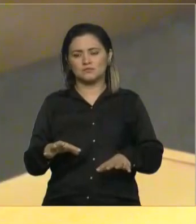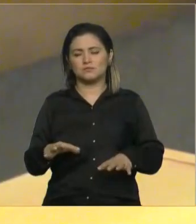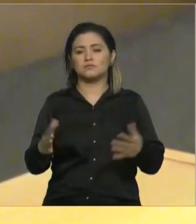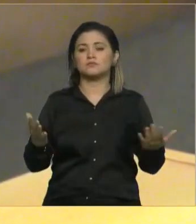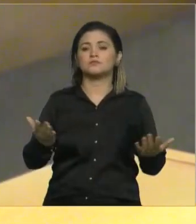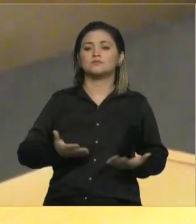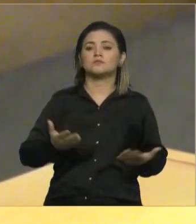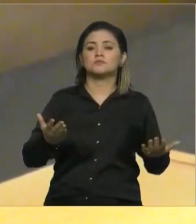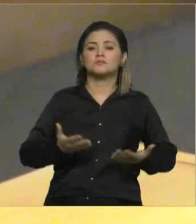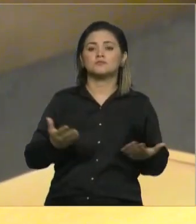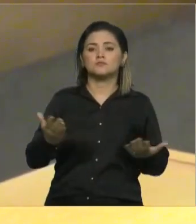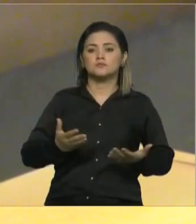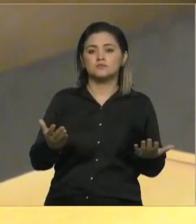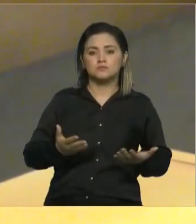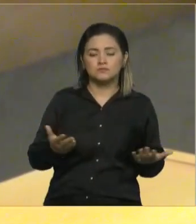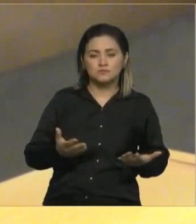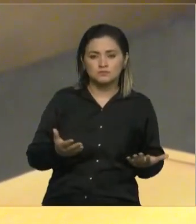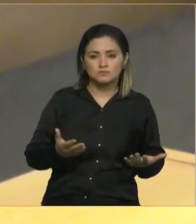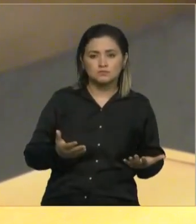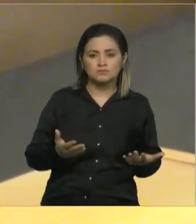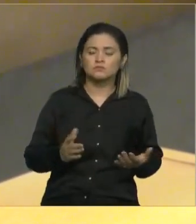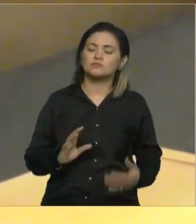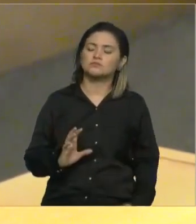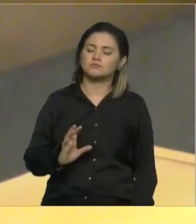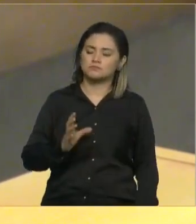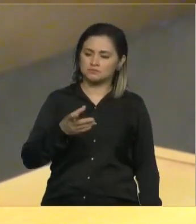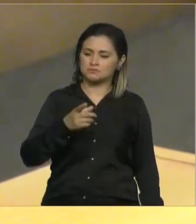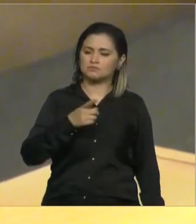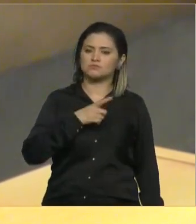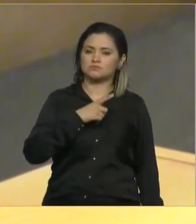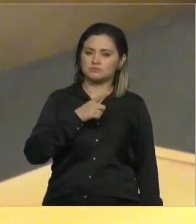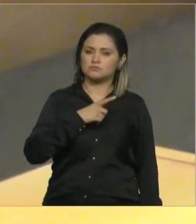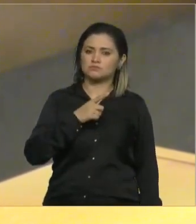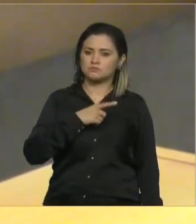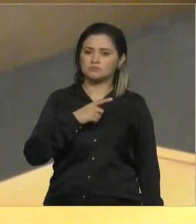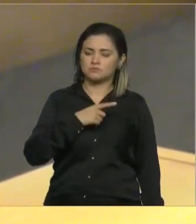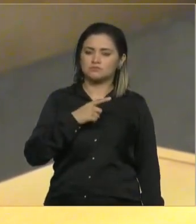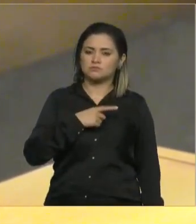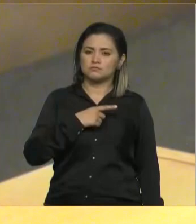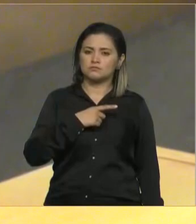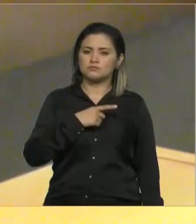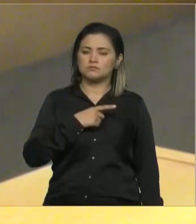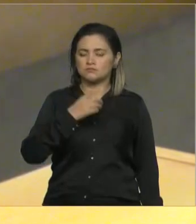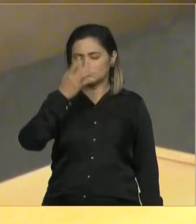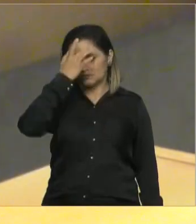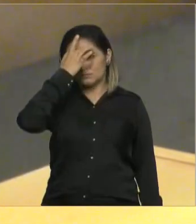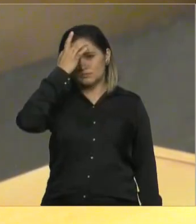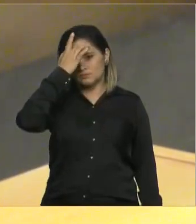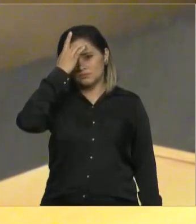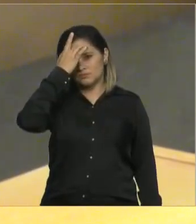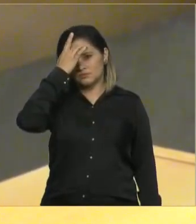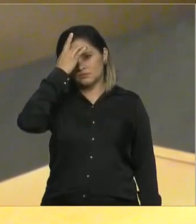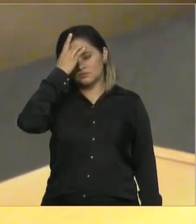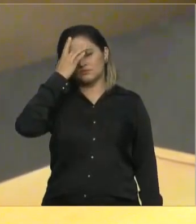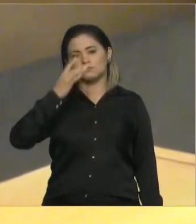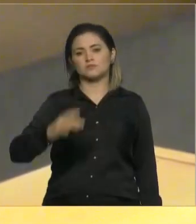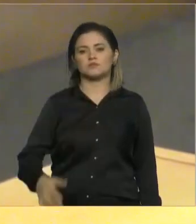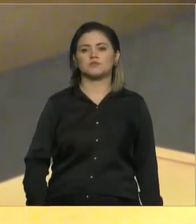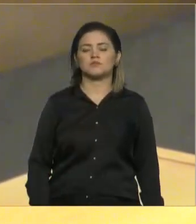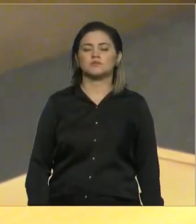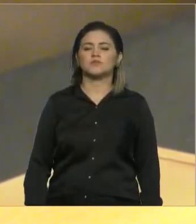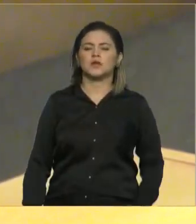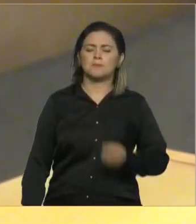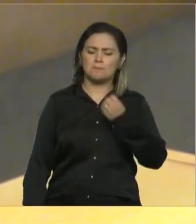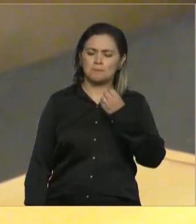hoje, por conta das circunstâncias, a senhora tem essa visão. E quão bom é a sua sensibilidade